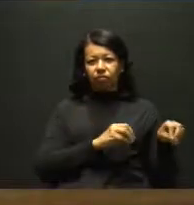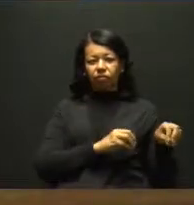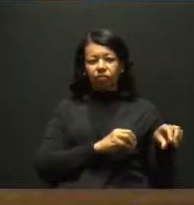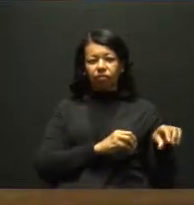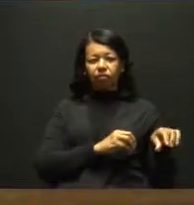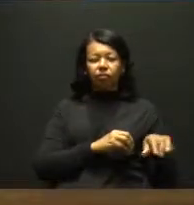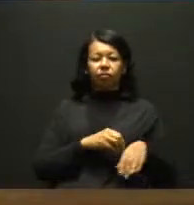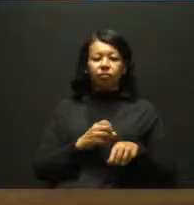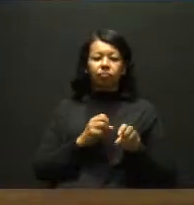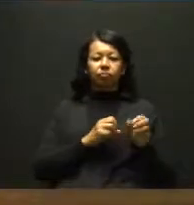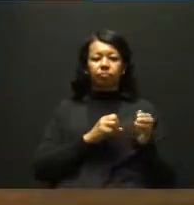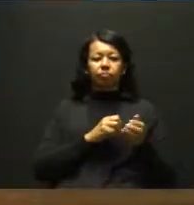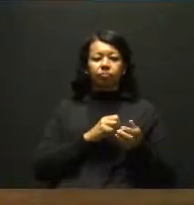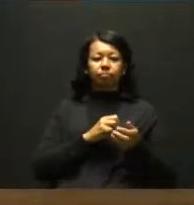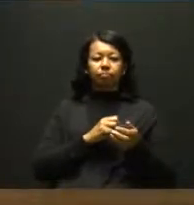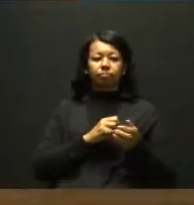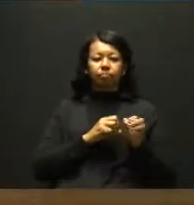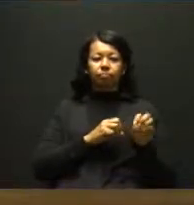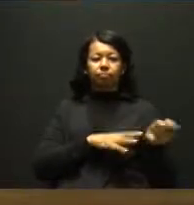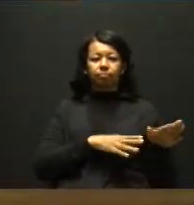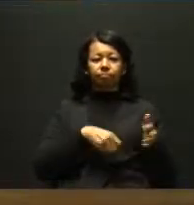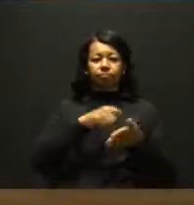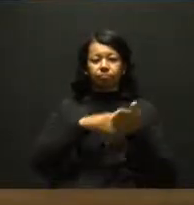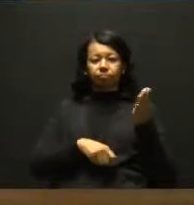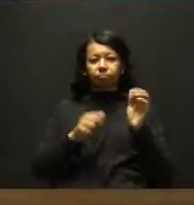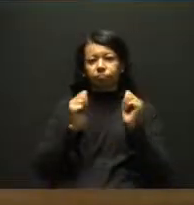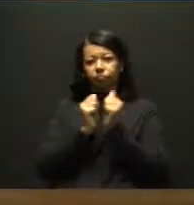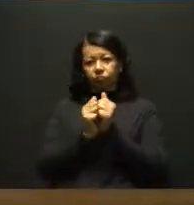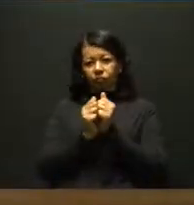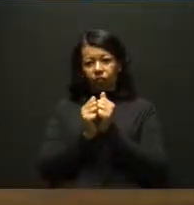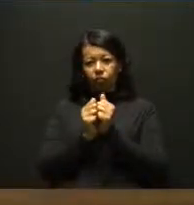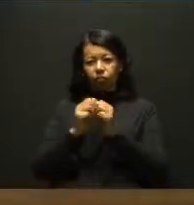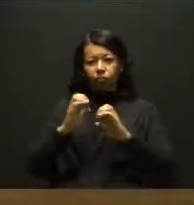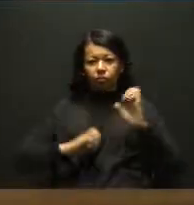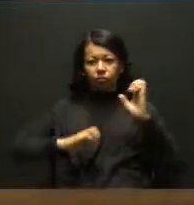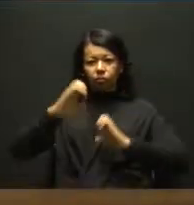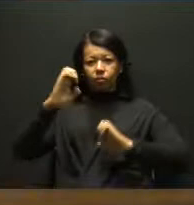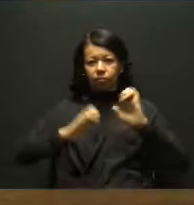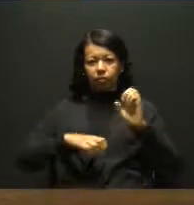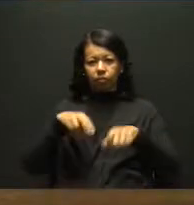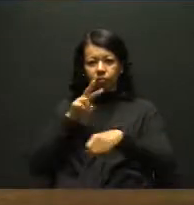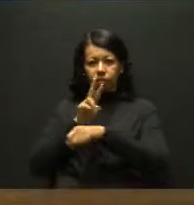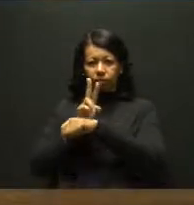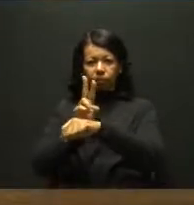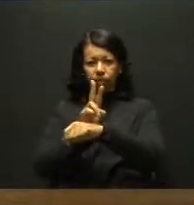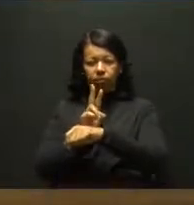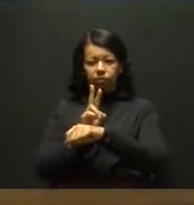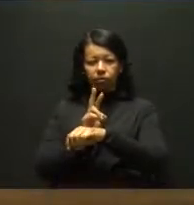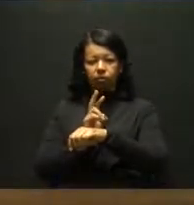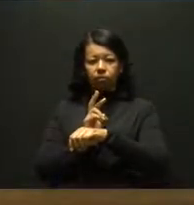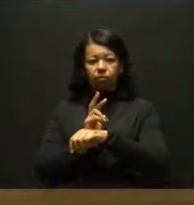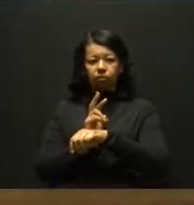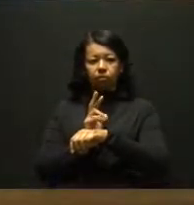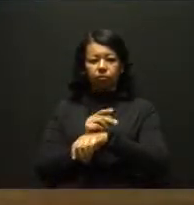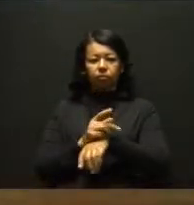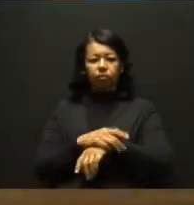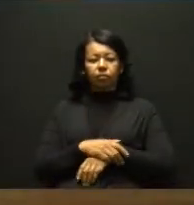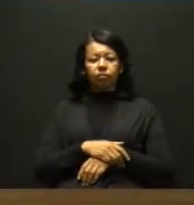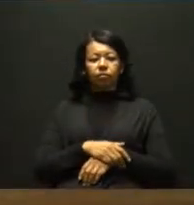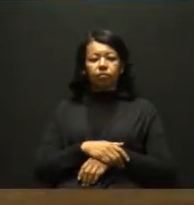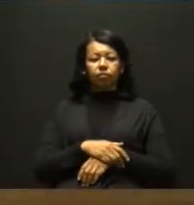funcionar na feitura de carreira elas estão junto com as com a empresa e fiscalizando que entra o que o que é